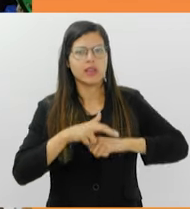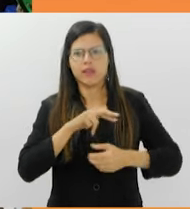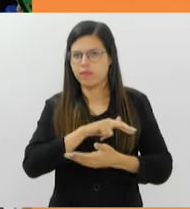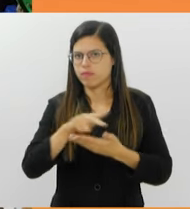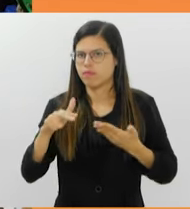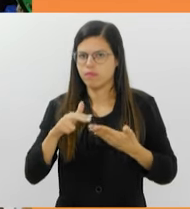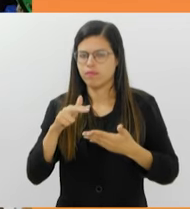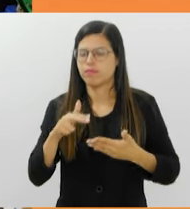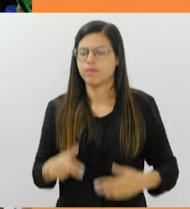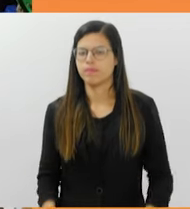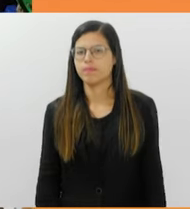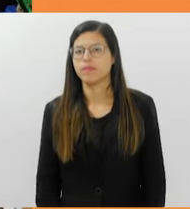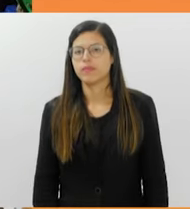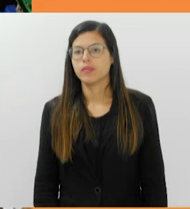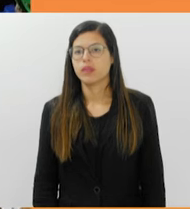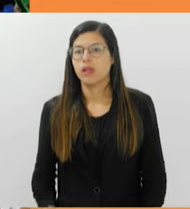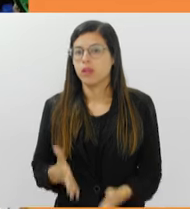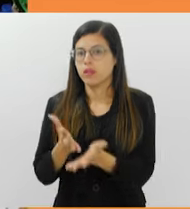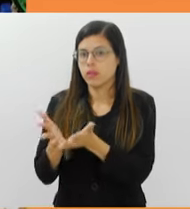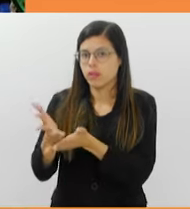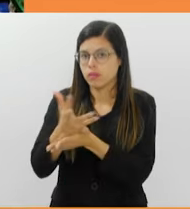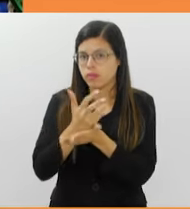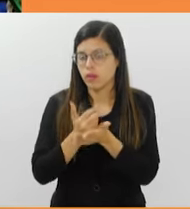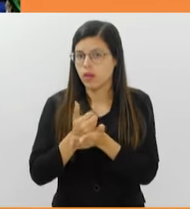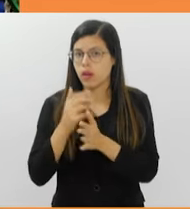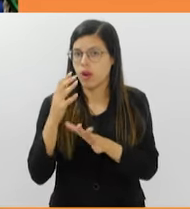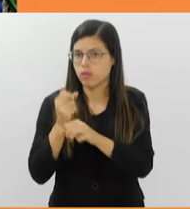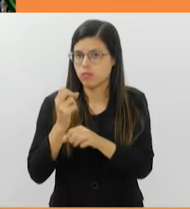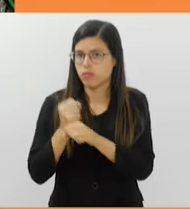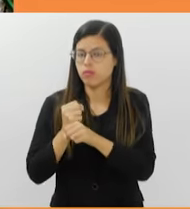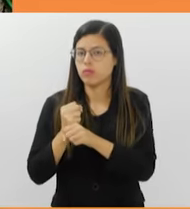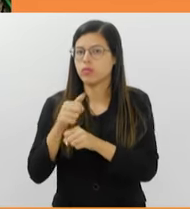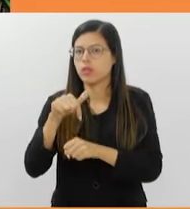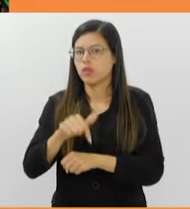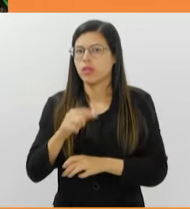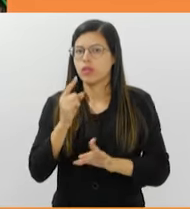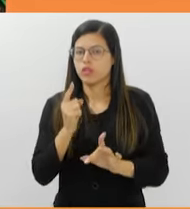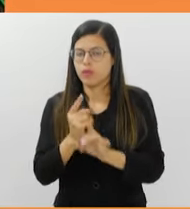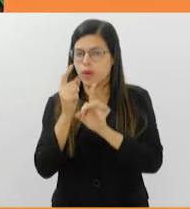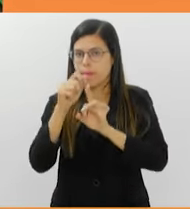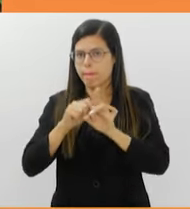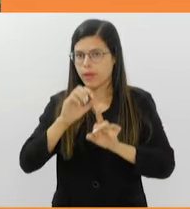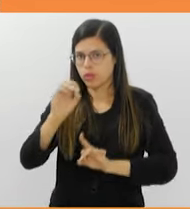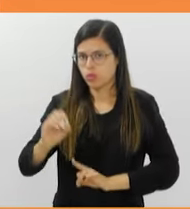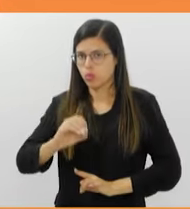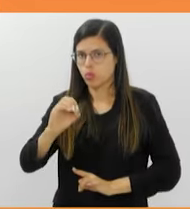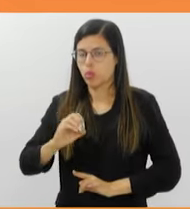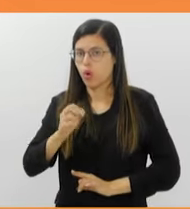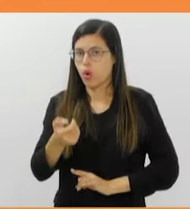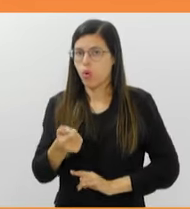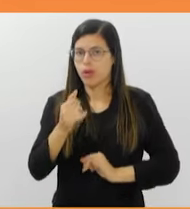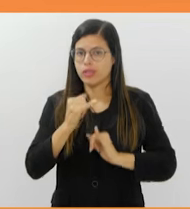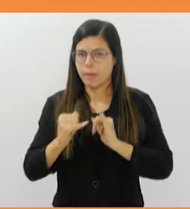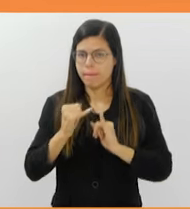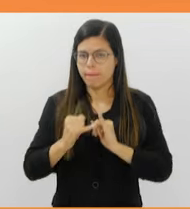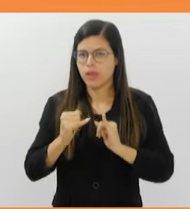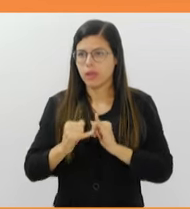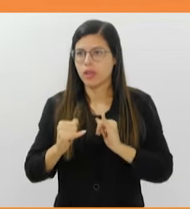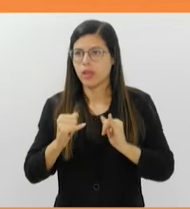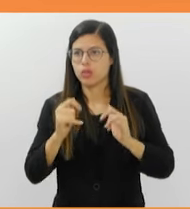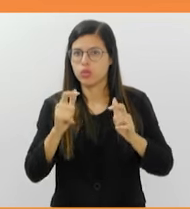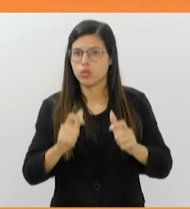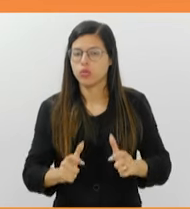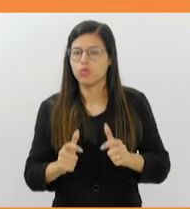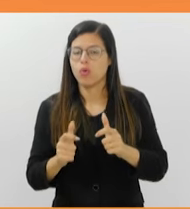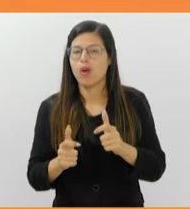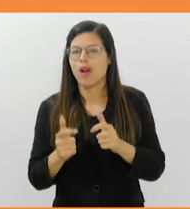chikungunya. De acordo com o levantamento, do total de criadouros identificados em outubro, quase metade foi em depósitos móveis, como